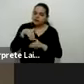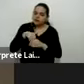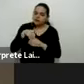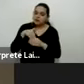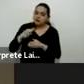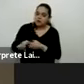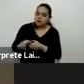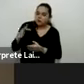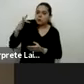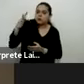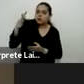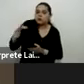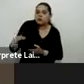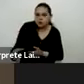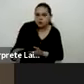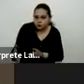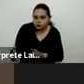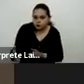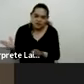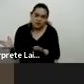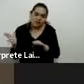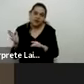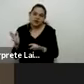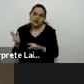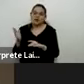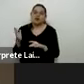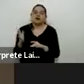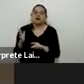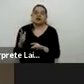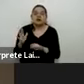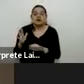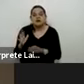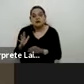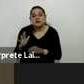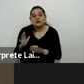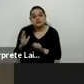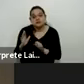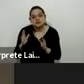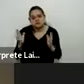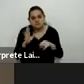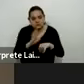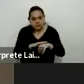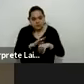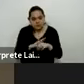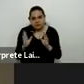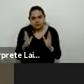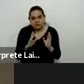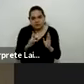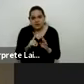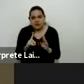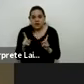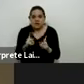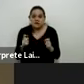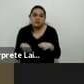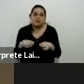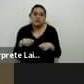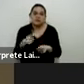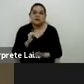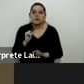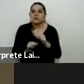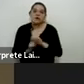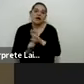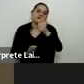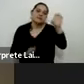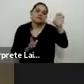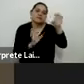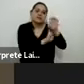de assistência emergencial durante a pandemia, sem se transformar no esquerdista, porque uma coisa não tem nada